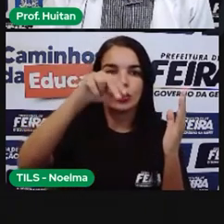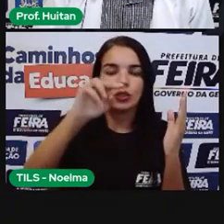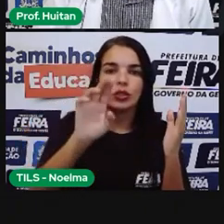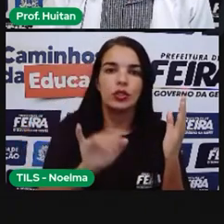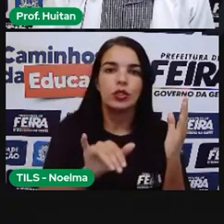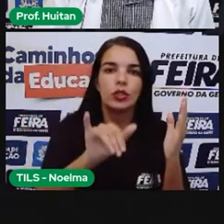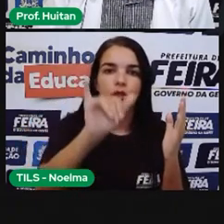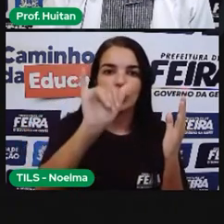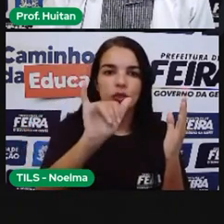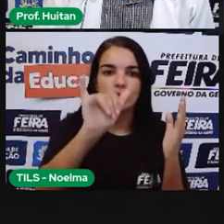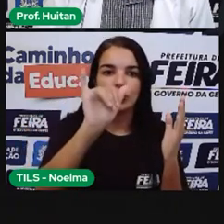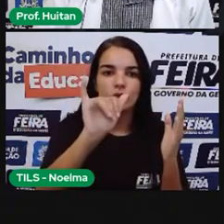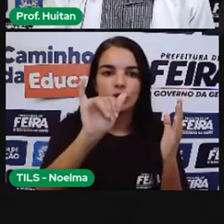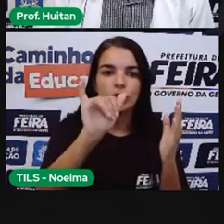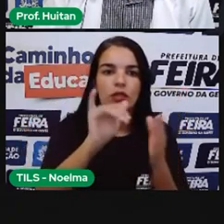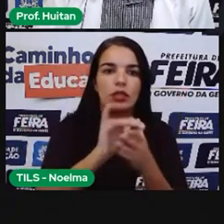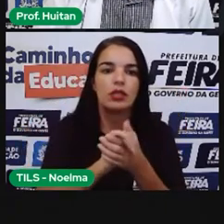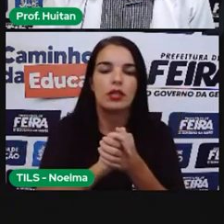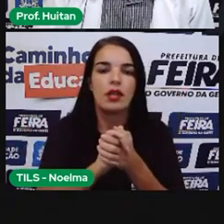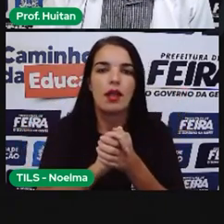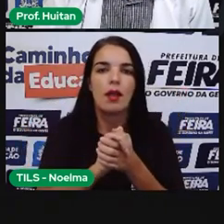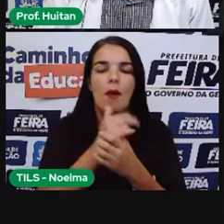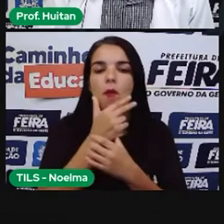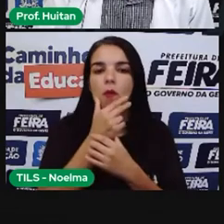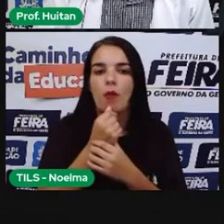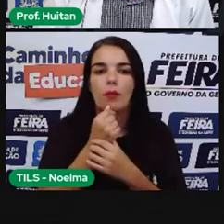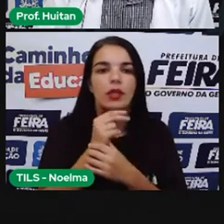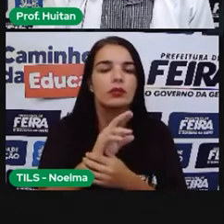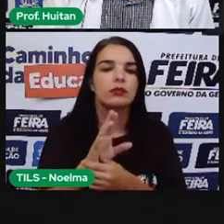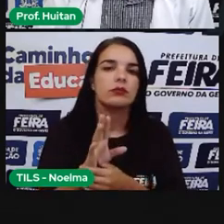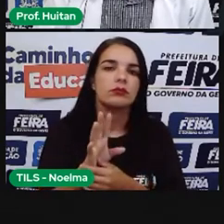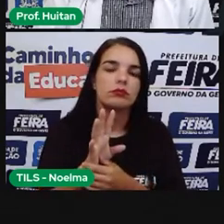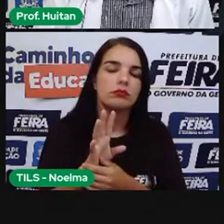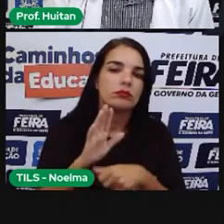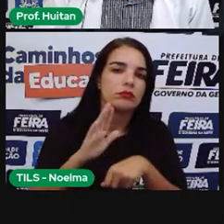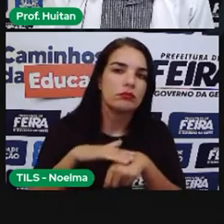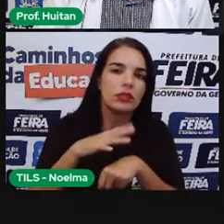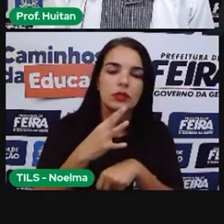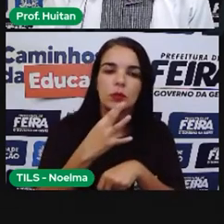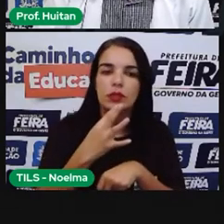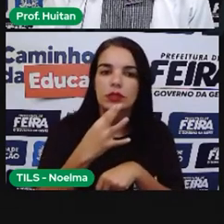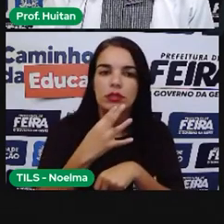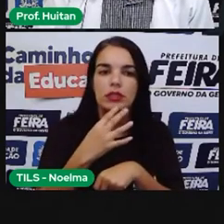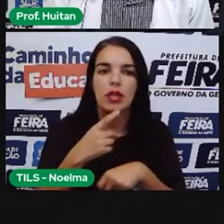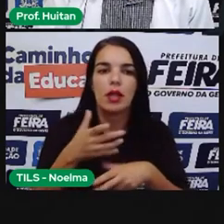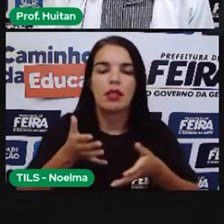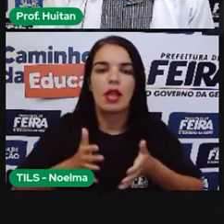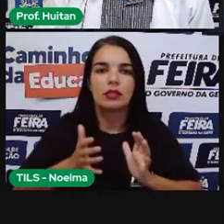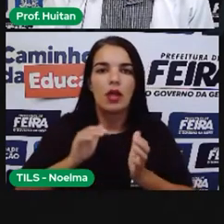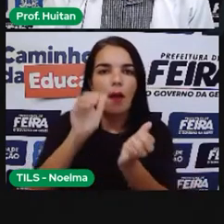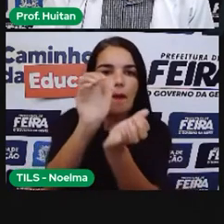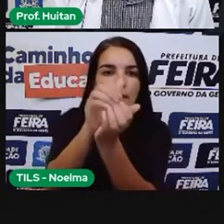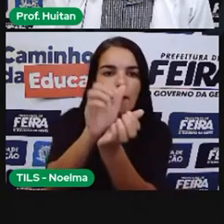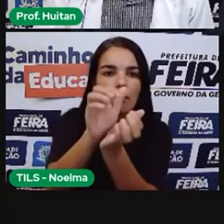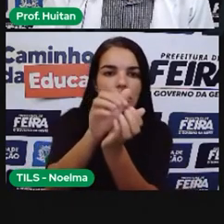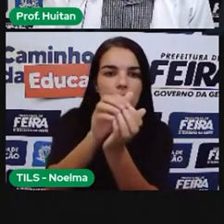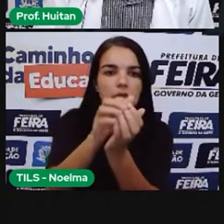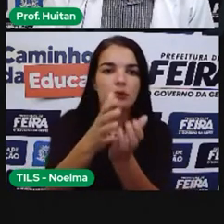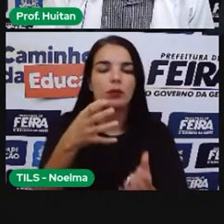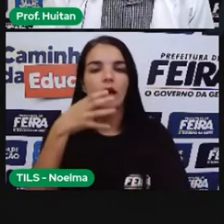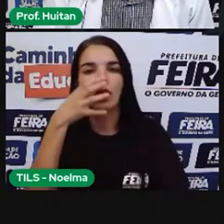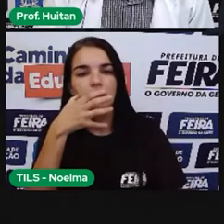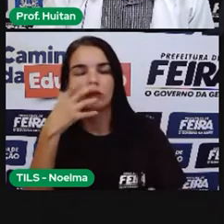John Donovan Maia, mais conhecido como Johnny Hook. Ele é de Recife, né?